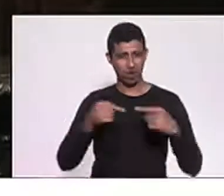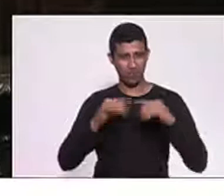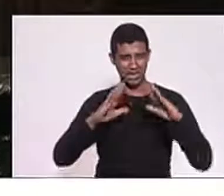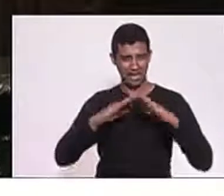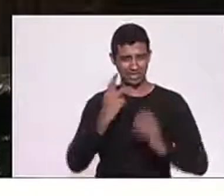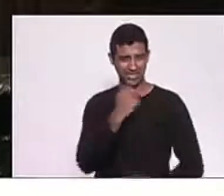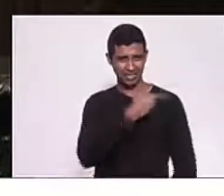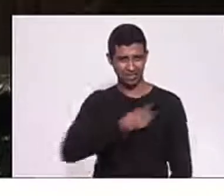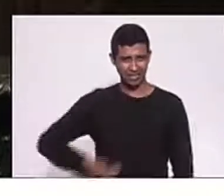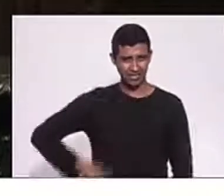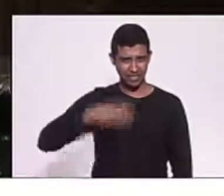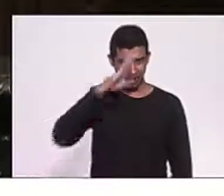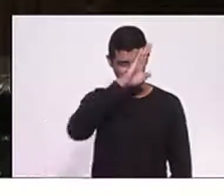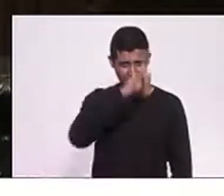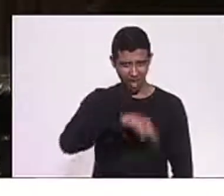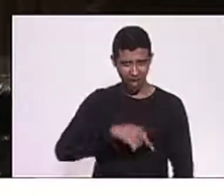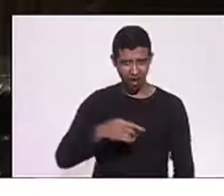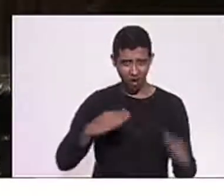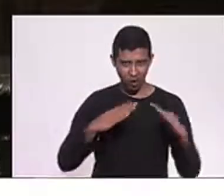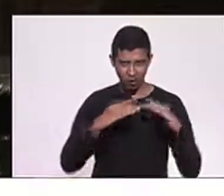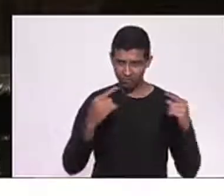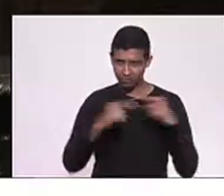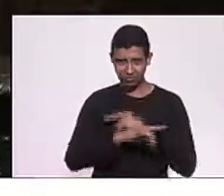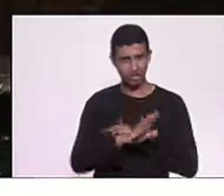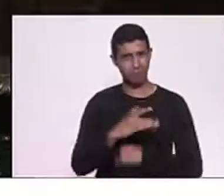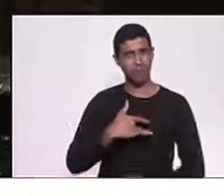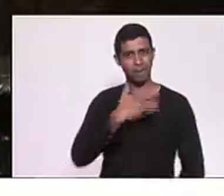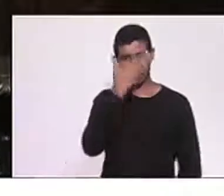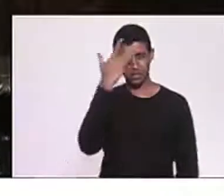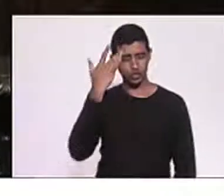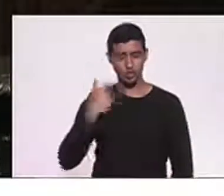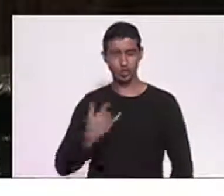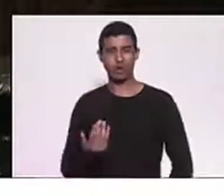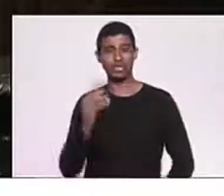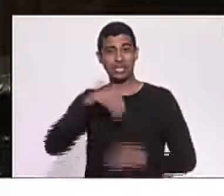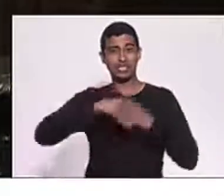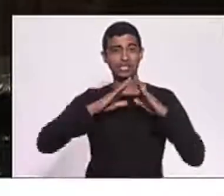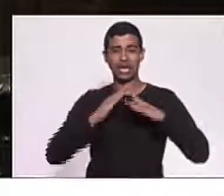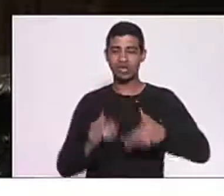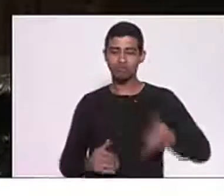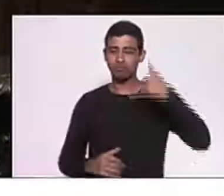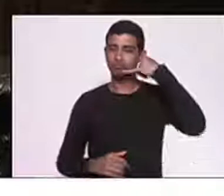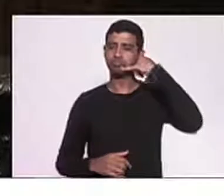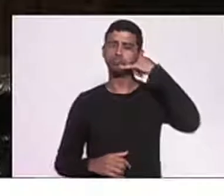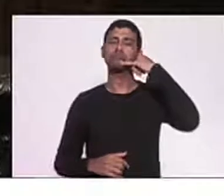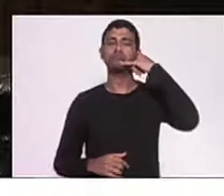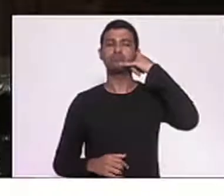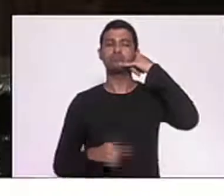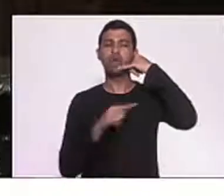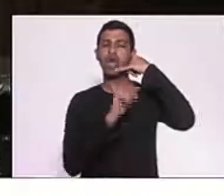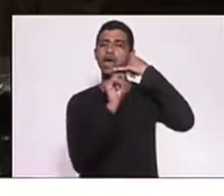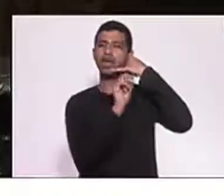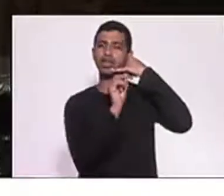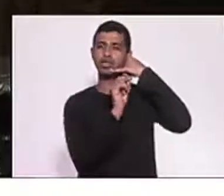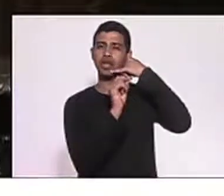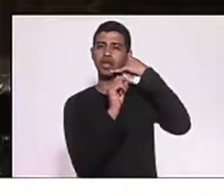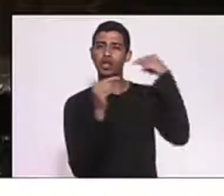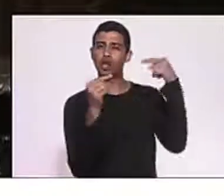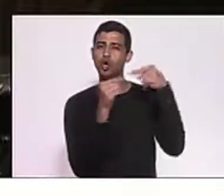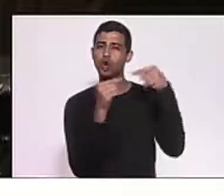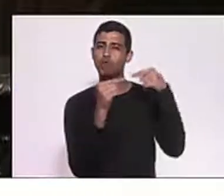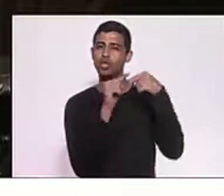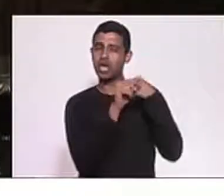República. E quem atendeu o telefone interno foi o seu